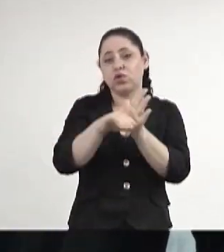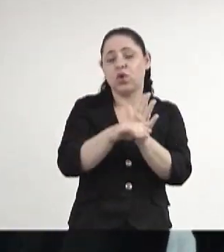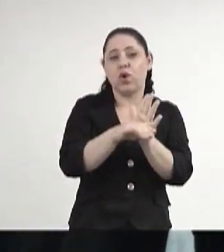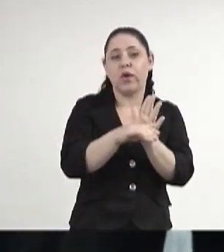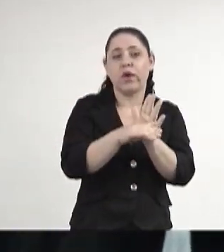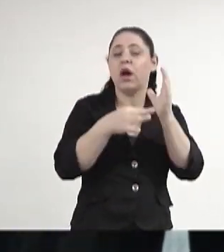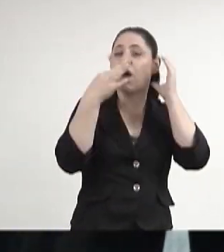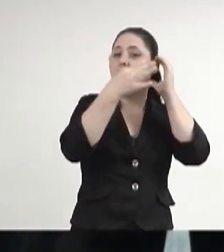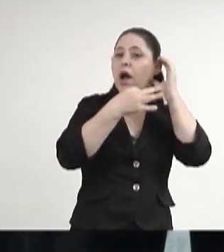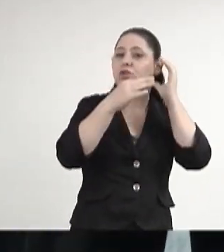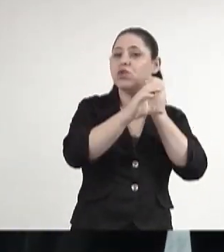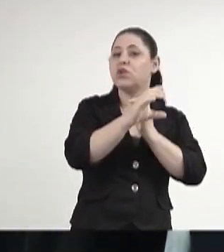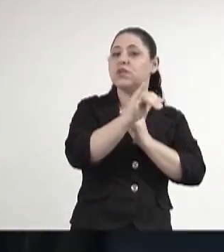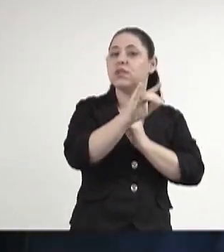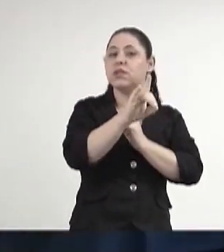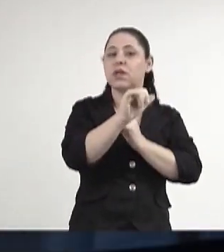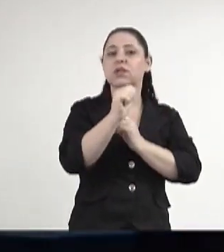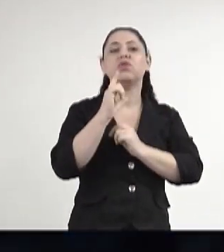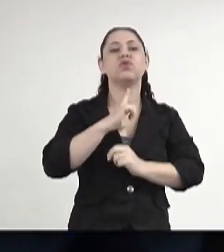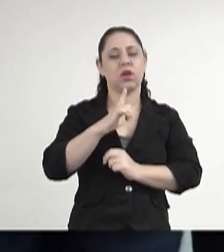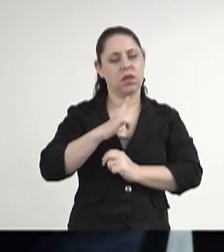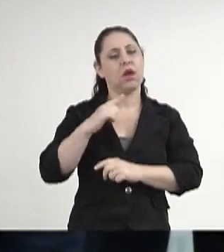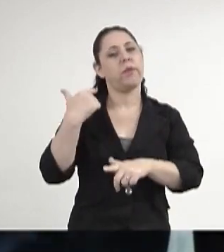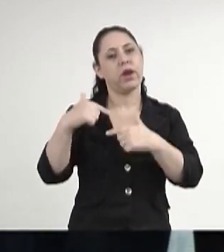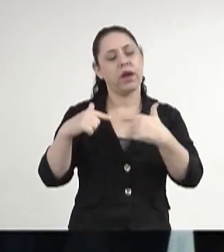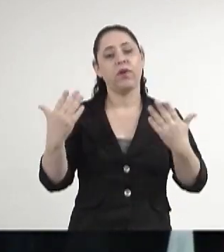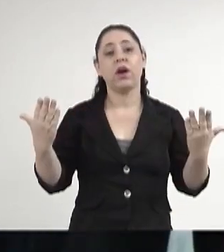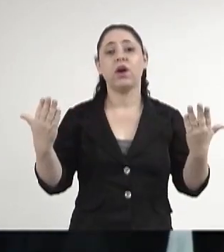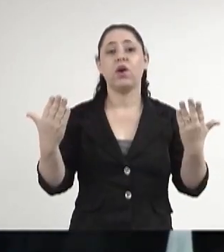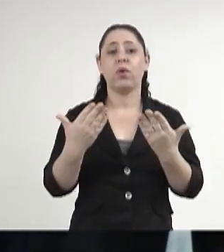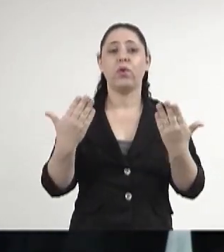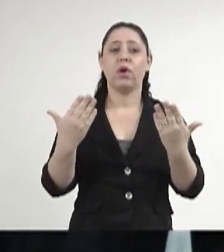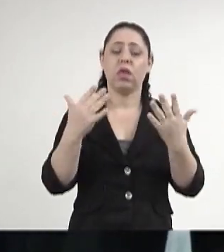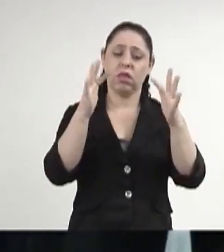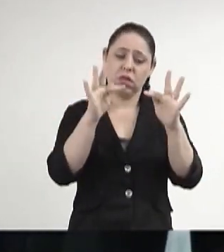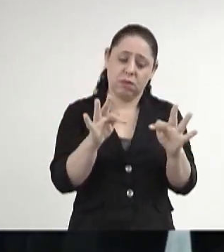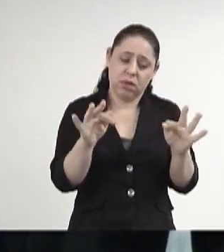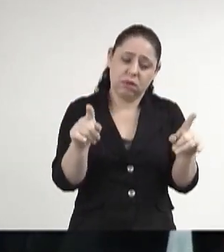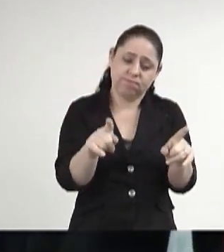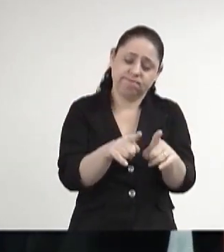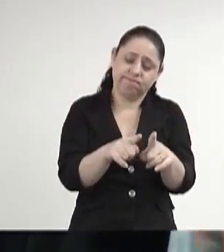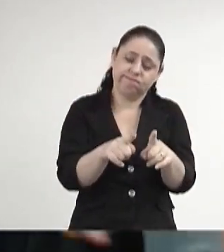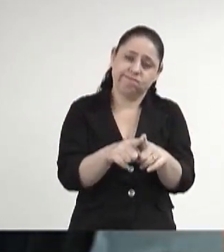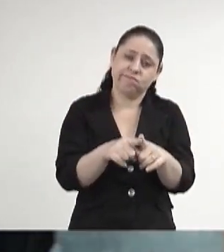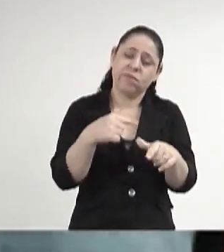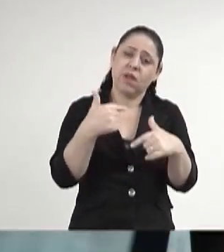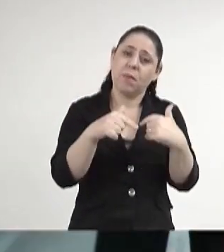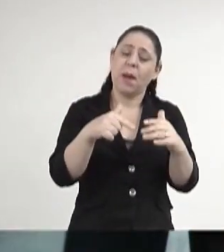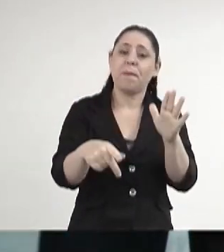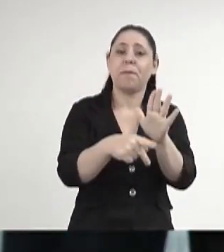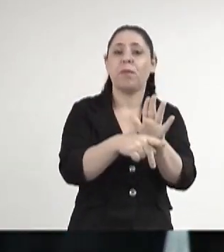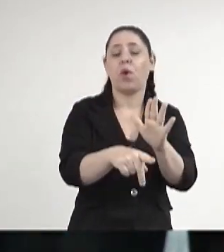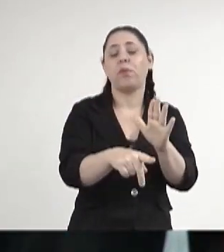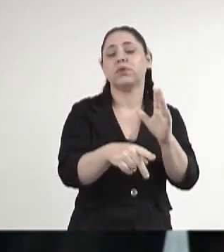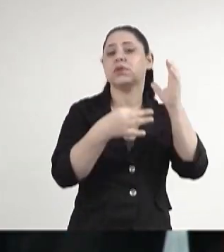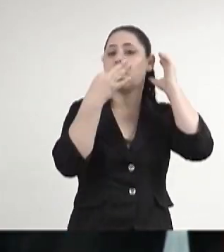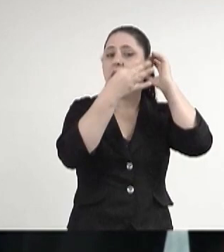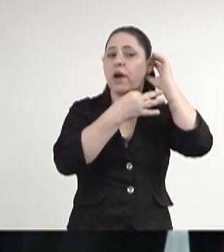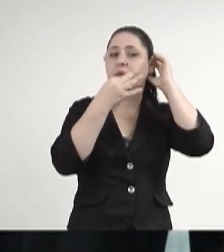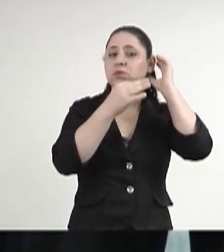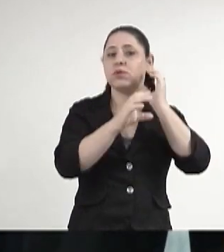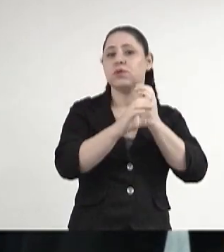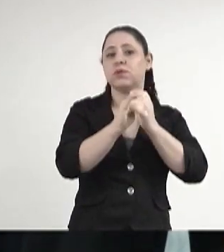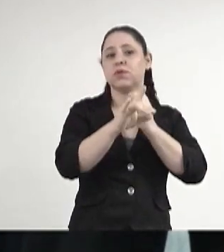Rádio Cidade, que foi a rádio que ele começou, eu já estava lá. E agora ele termina a sua carreira também na própria Rádio